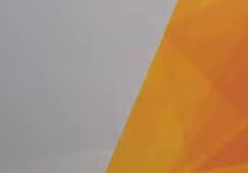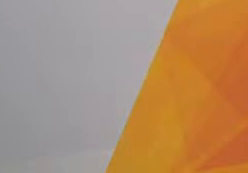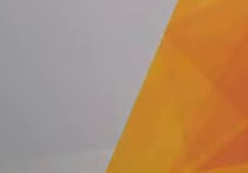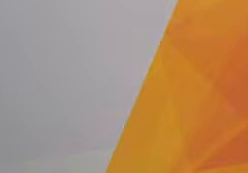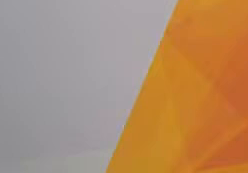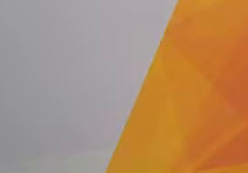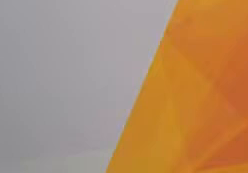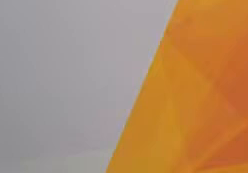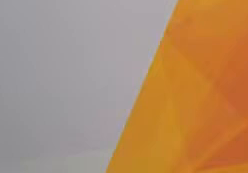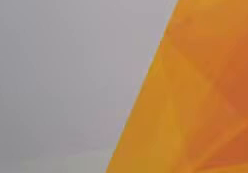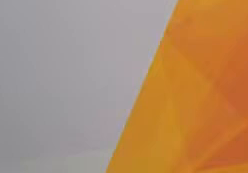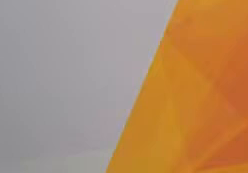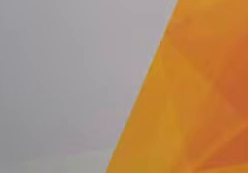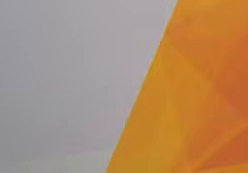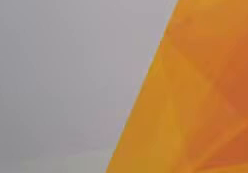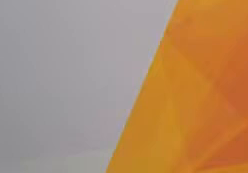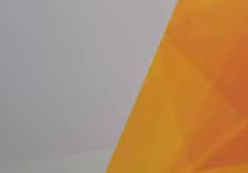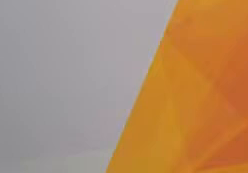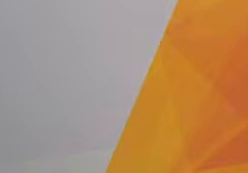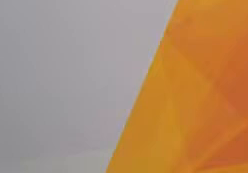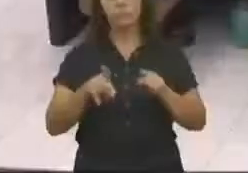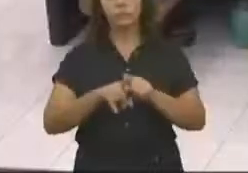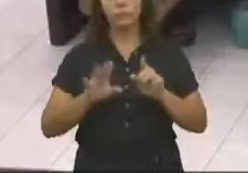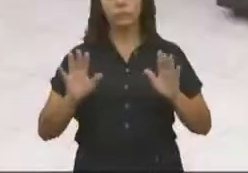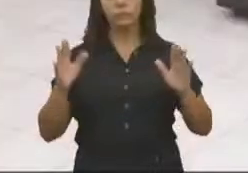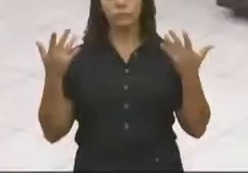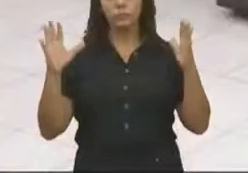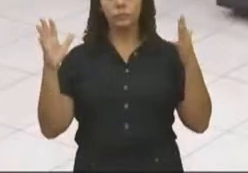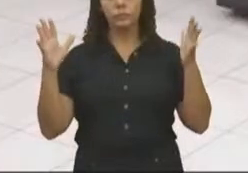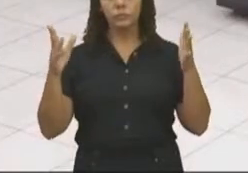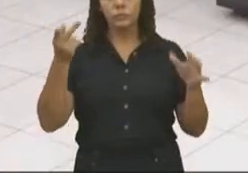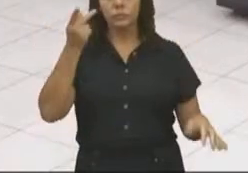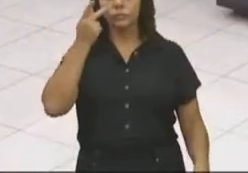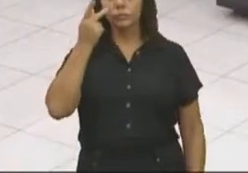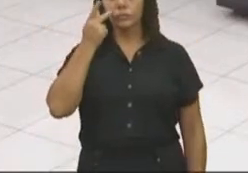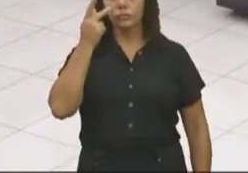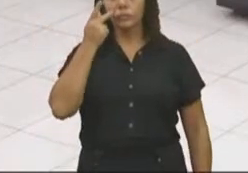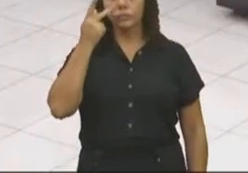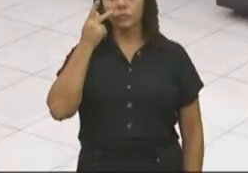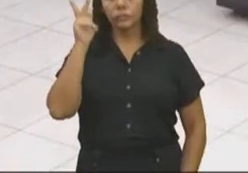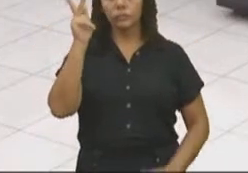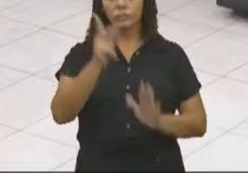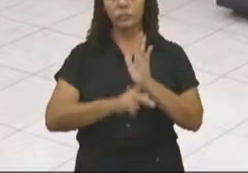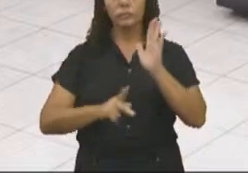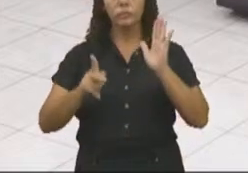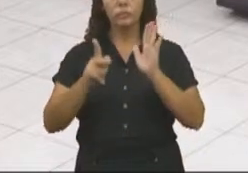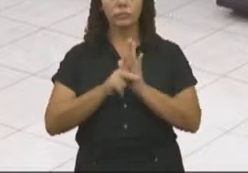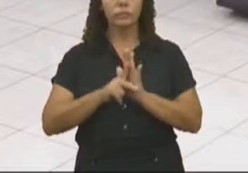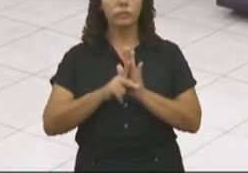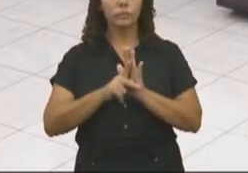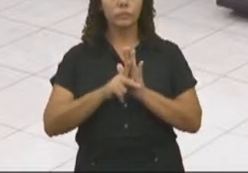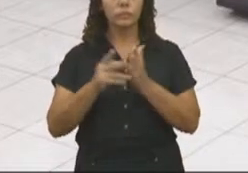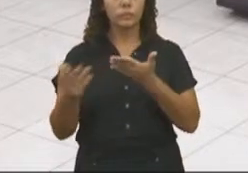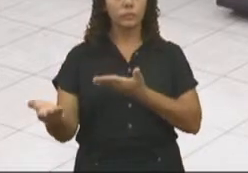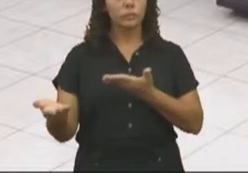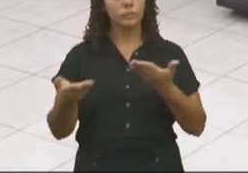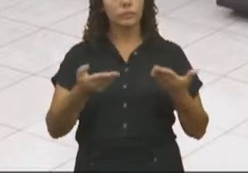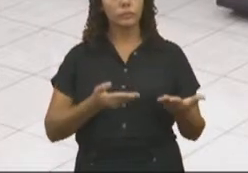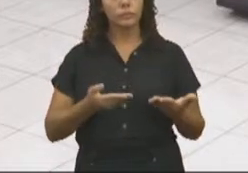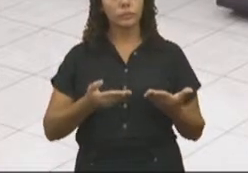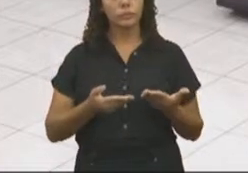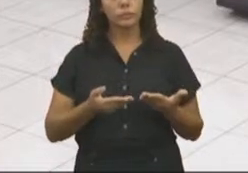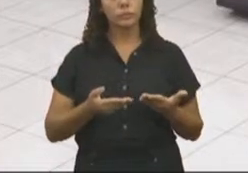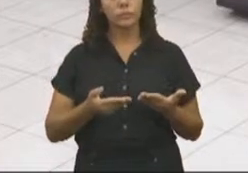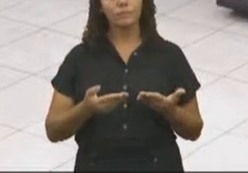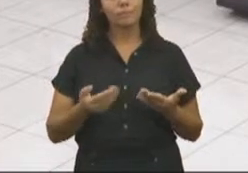O parlamentar elogiou a iniciativa. Acompanhe. O colega Paulinho dos Condutores aí pelo projeto. E assim, ao